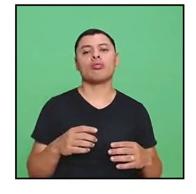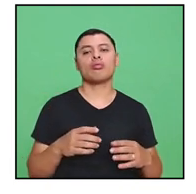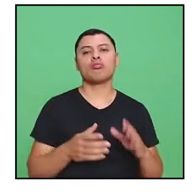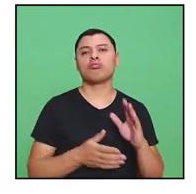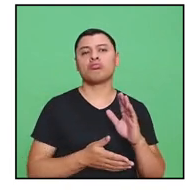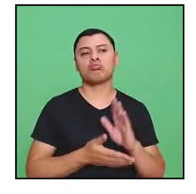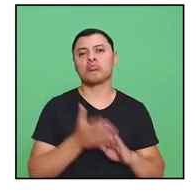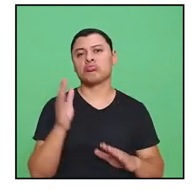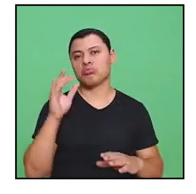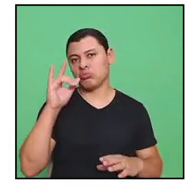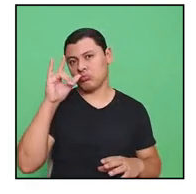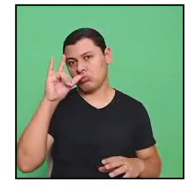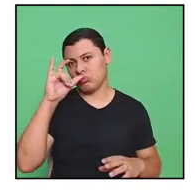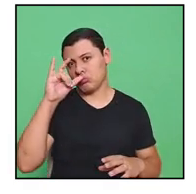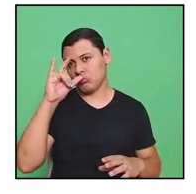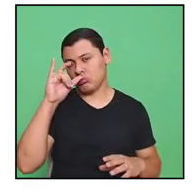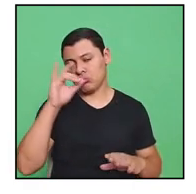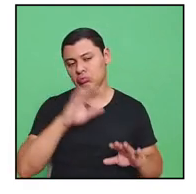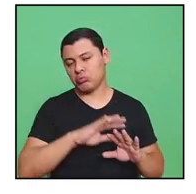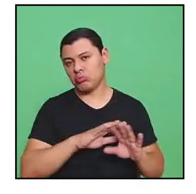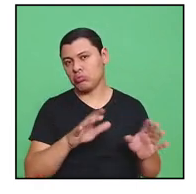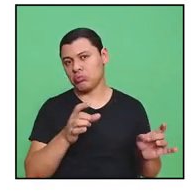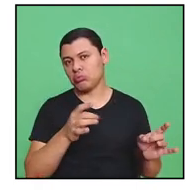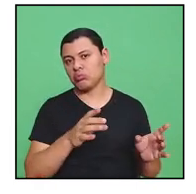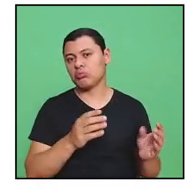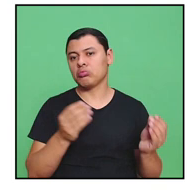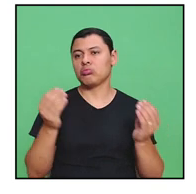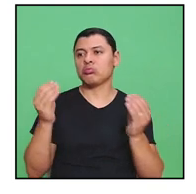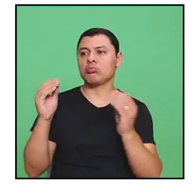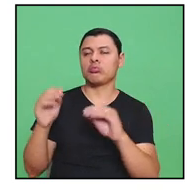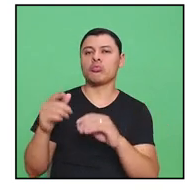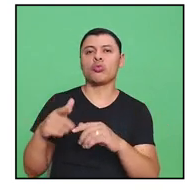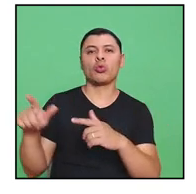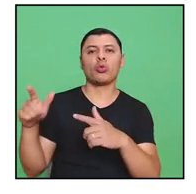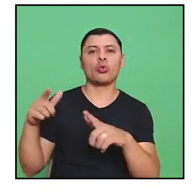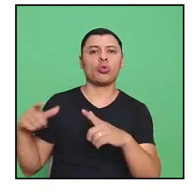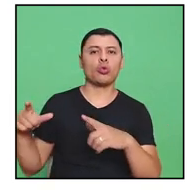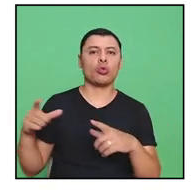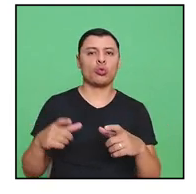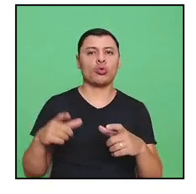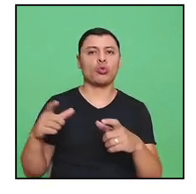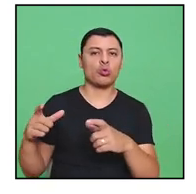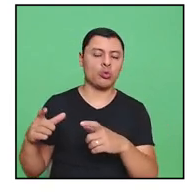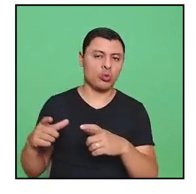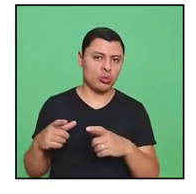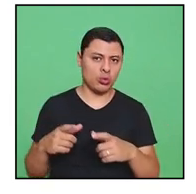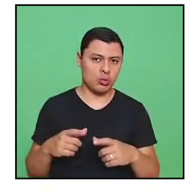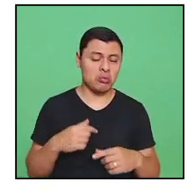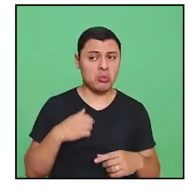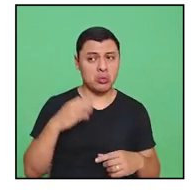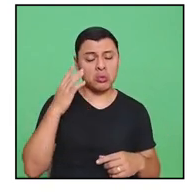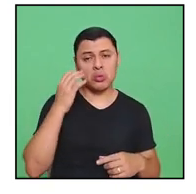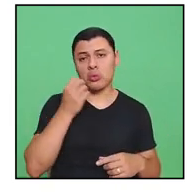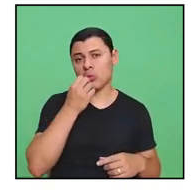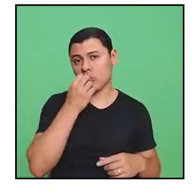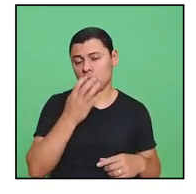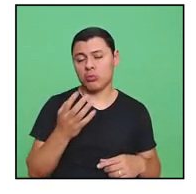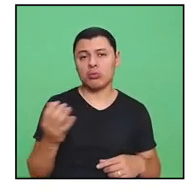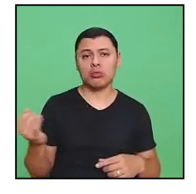botar suas criações noutros lugares. Isso acho que é um ganho desse momento.